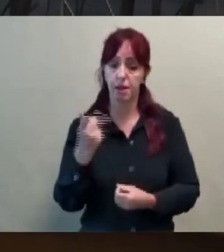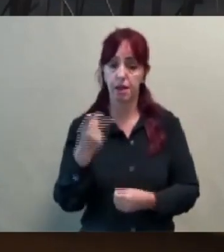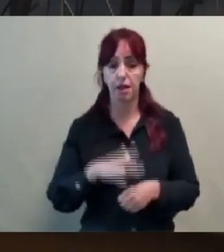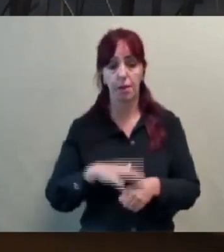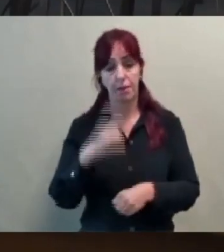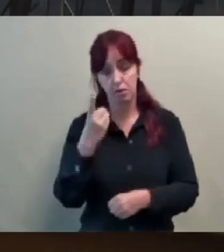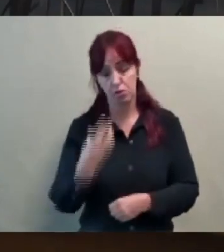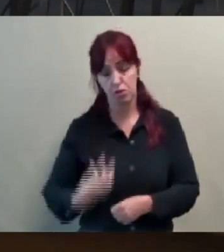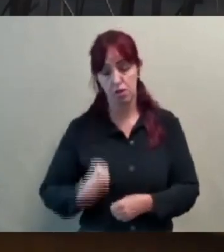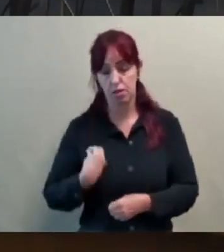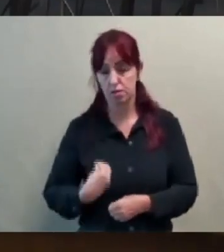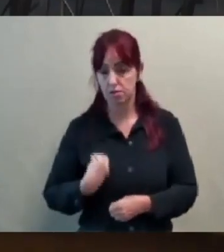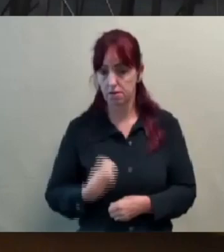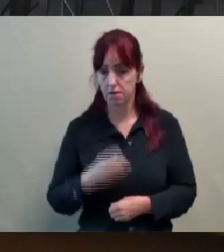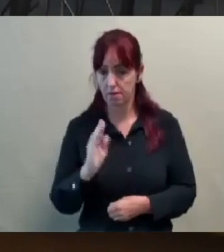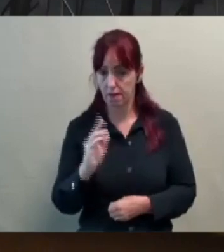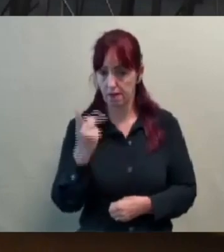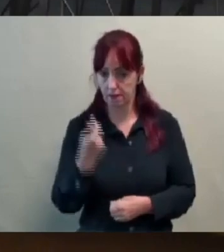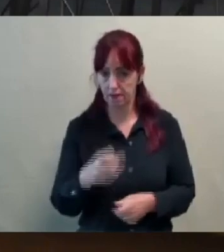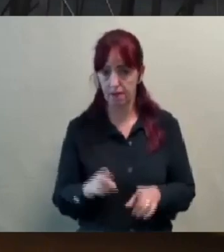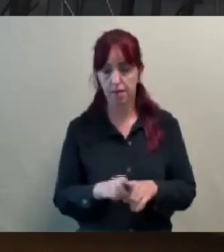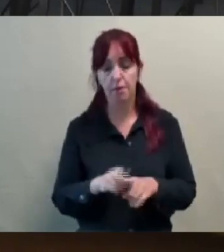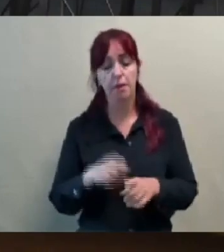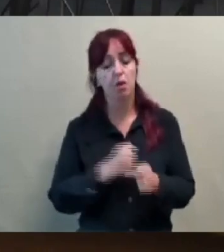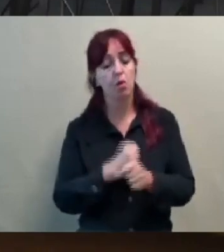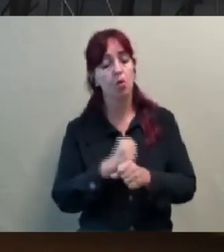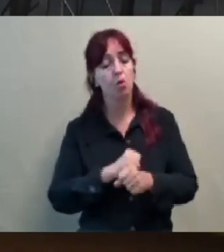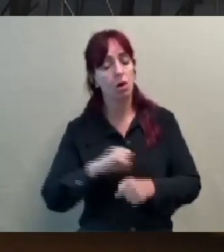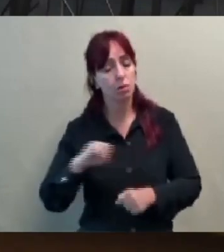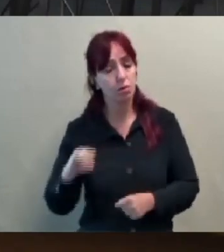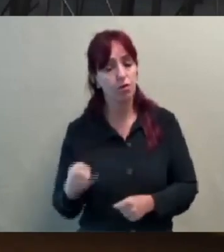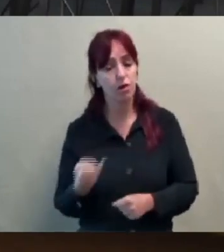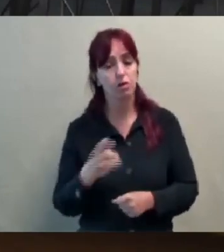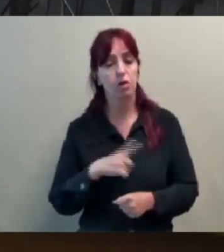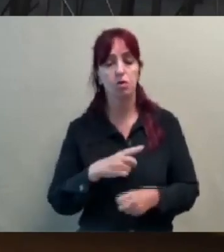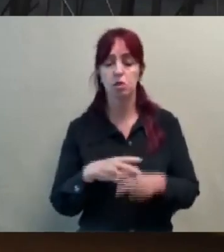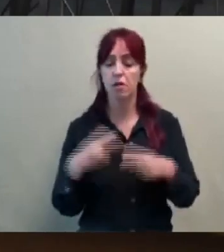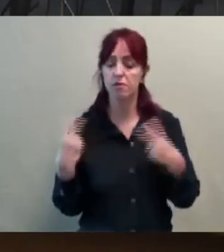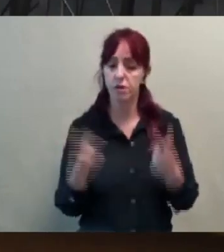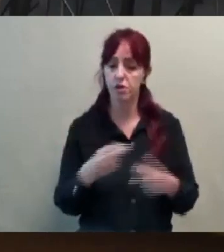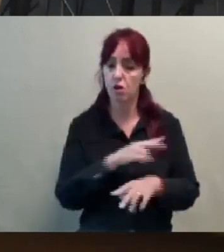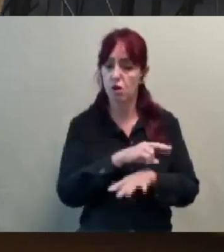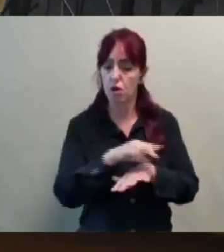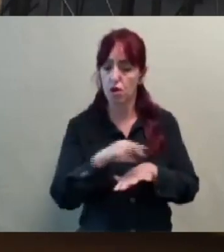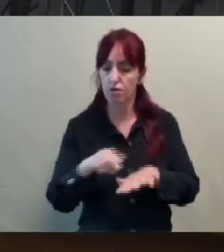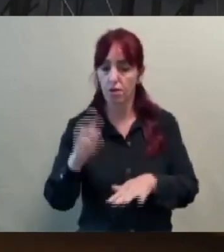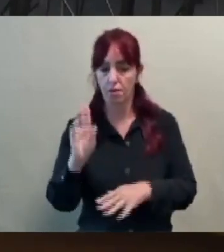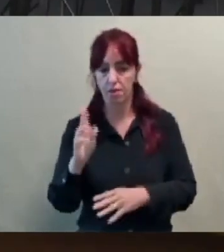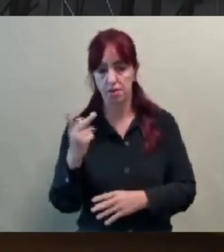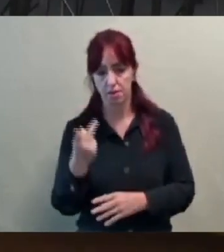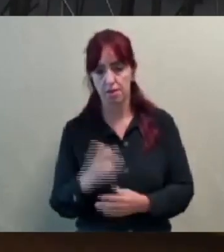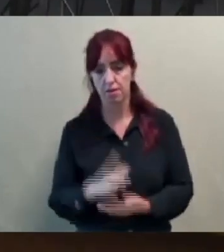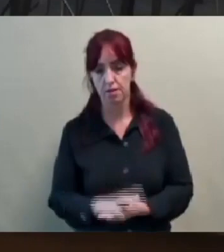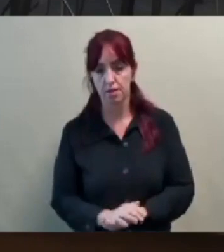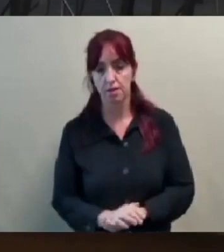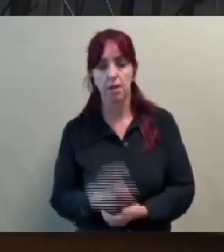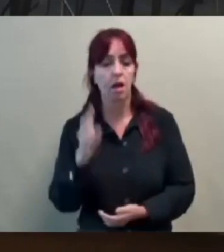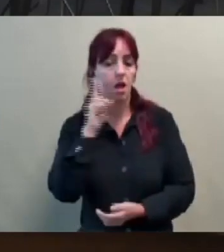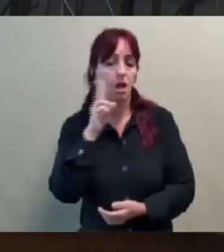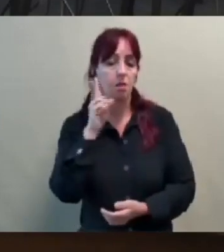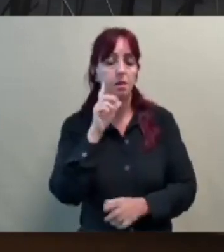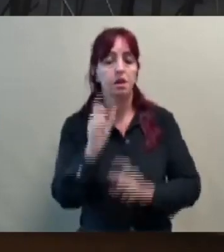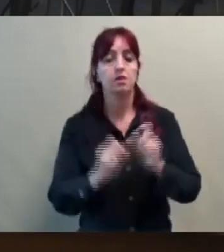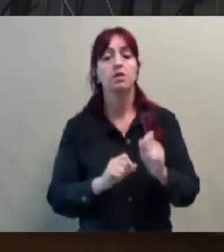existência e um ano muito proveitoso, um ano de muitas vitórias para a cidade. Lembrando que